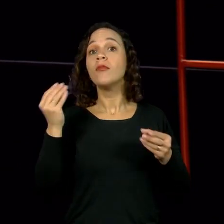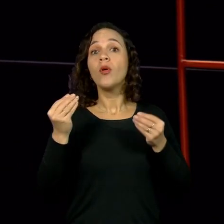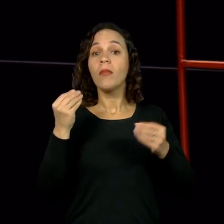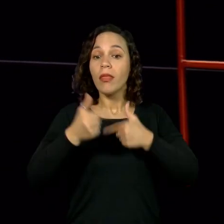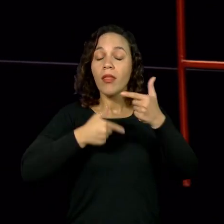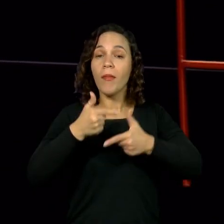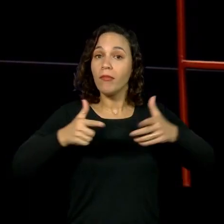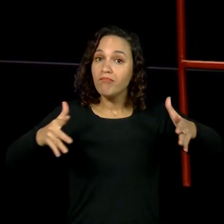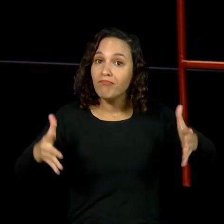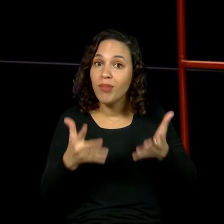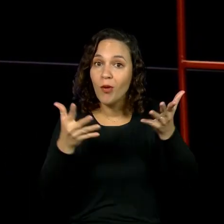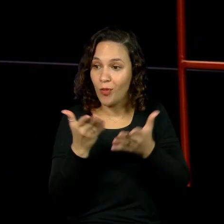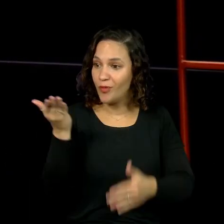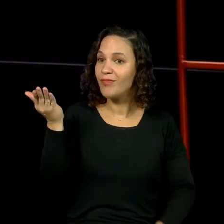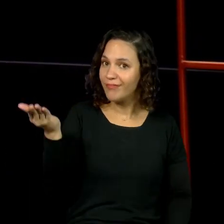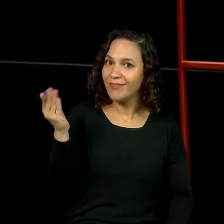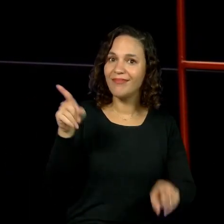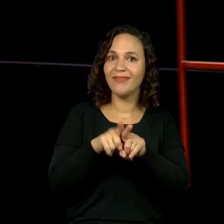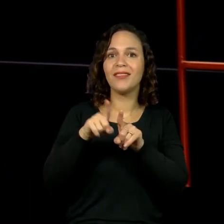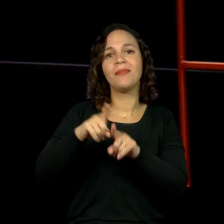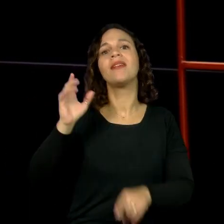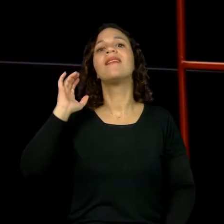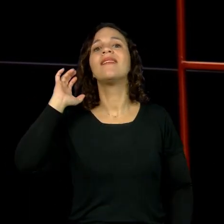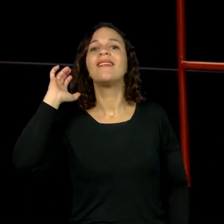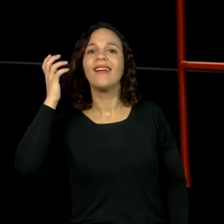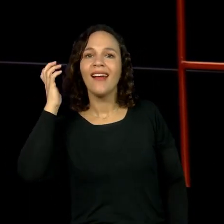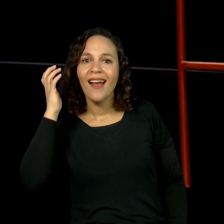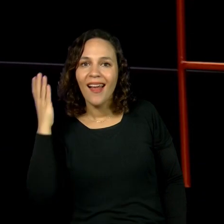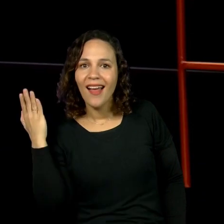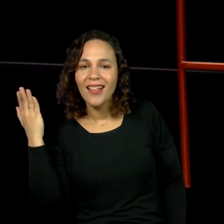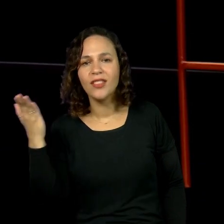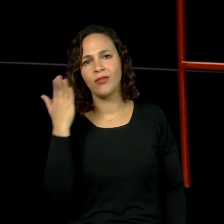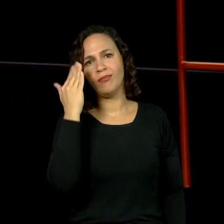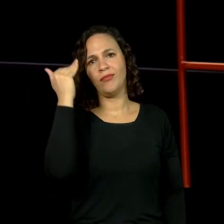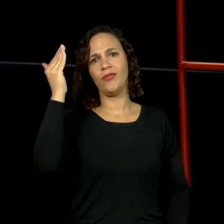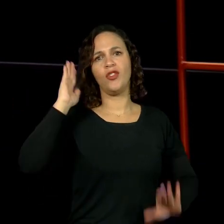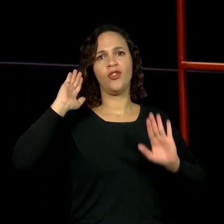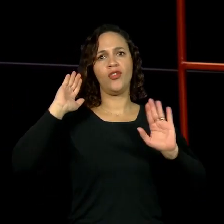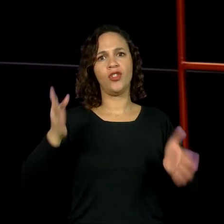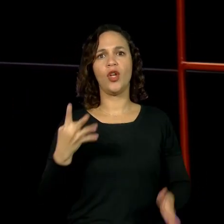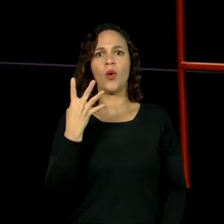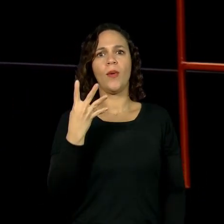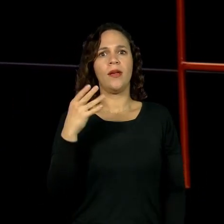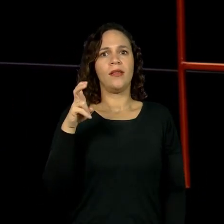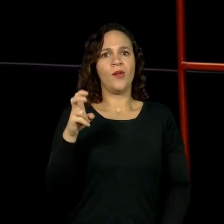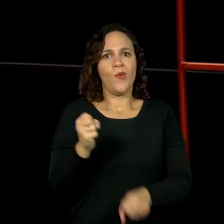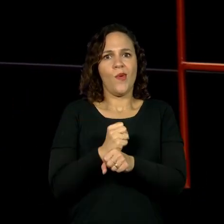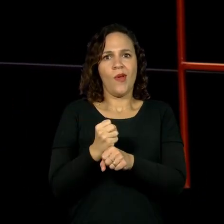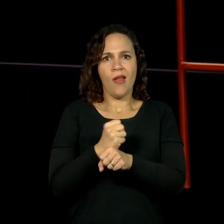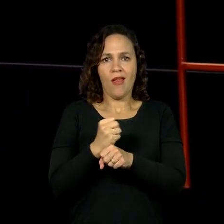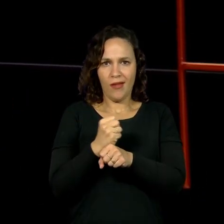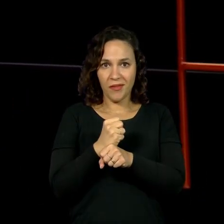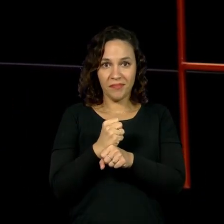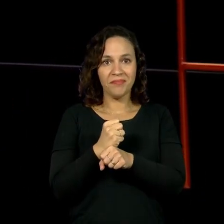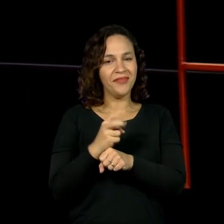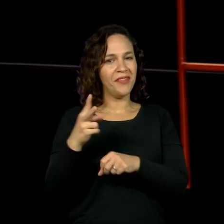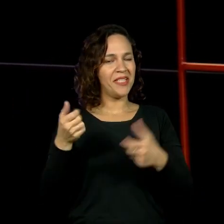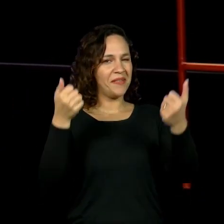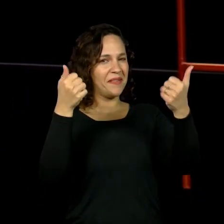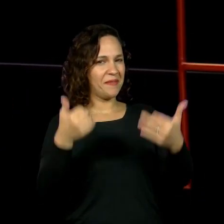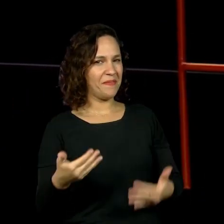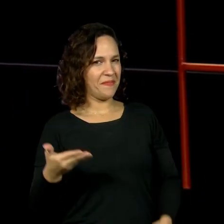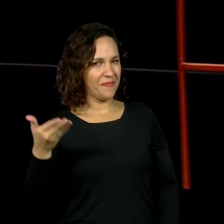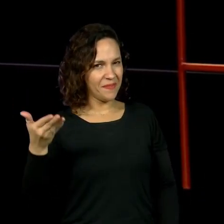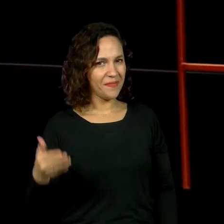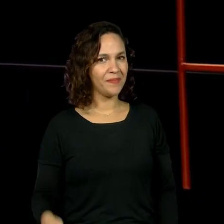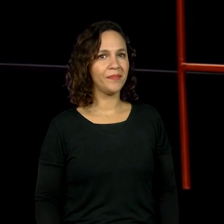carreiras graças a você e ao seu programa O Samba Pede Passagem, que está aí no ar há mais de 45 anos. A gente vai falar bastante sobre